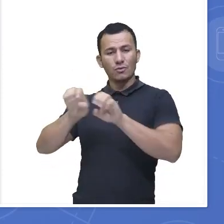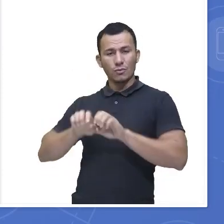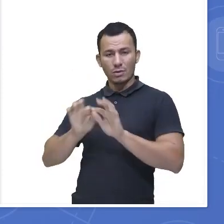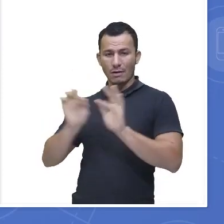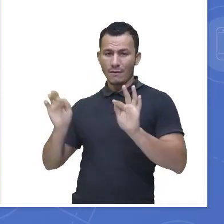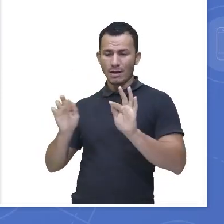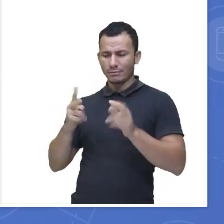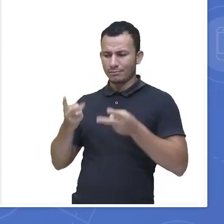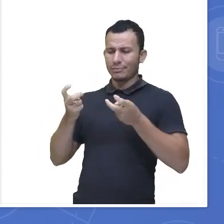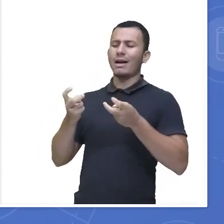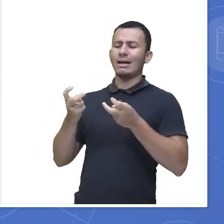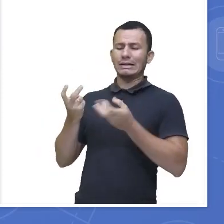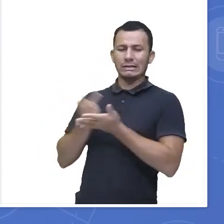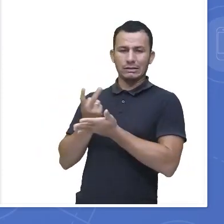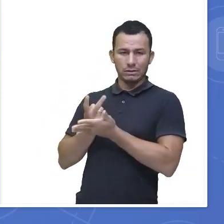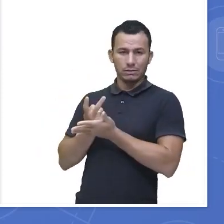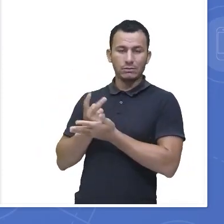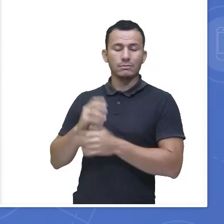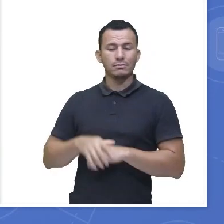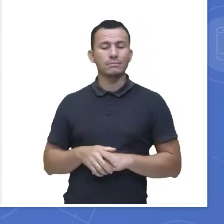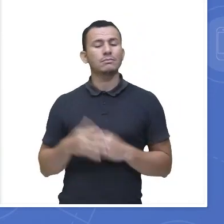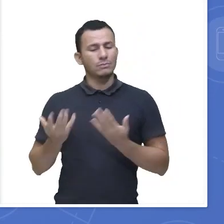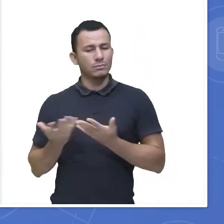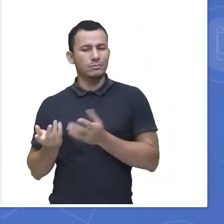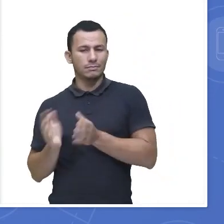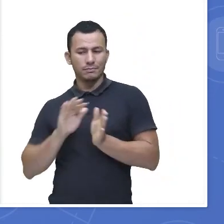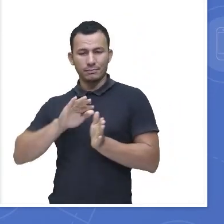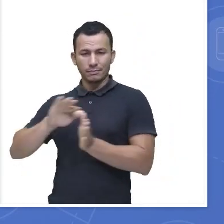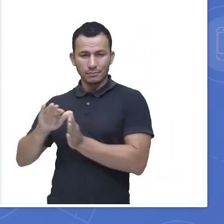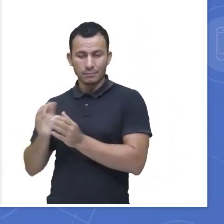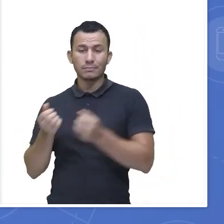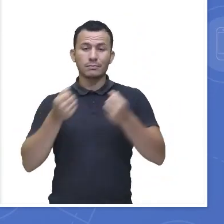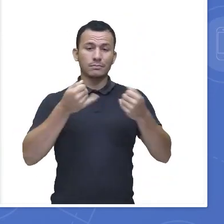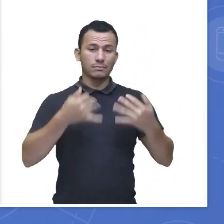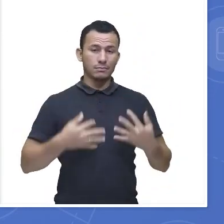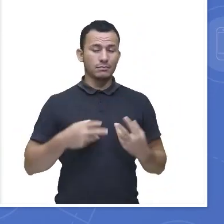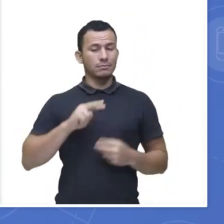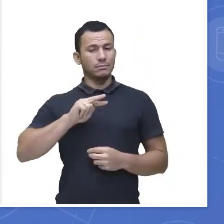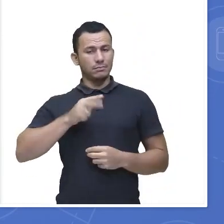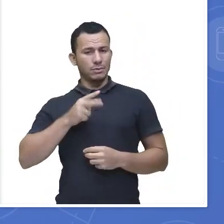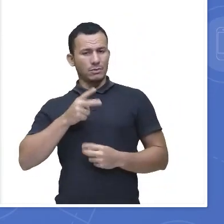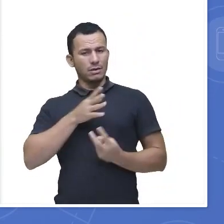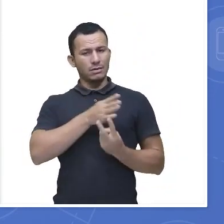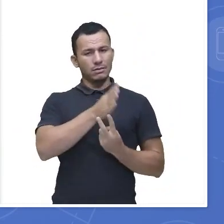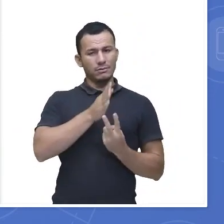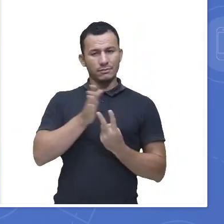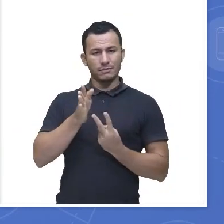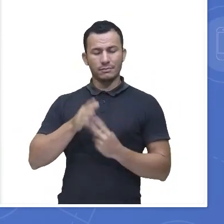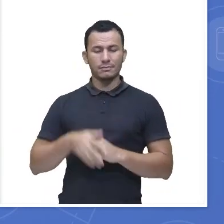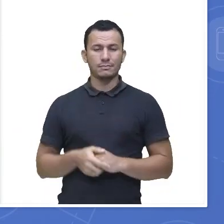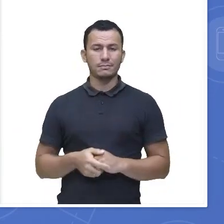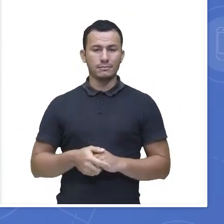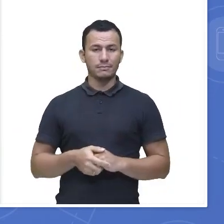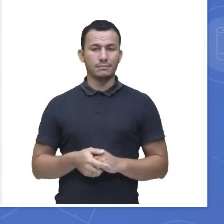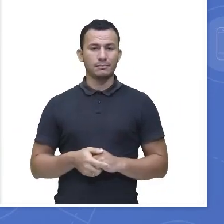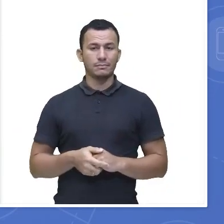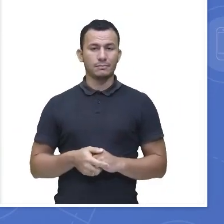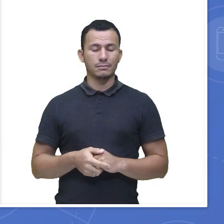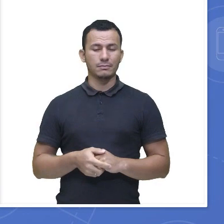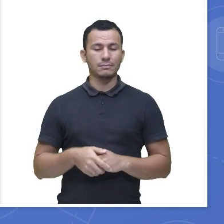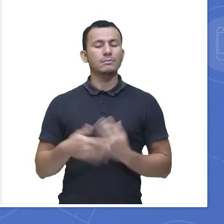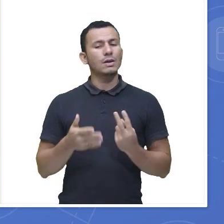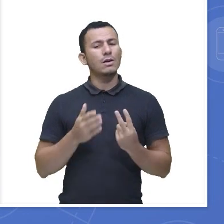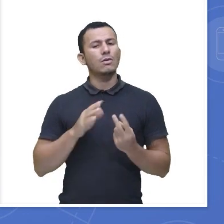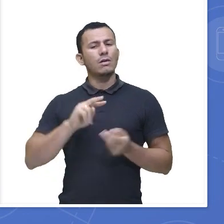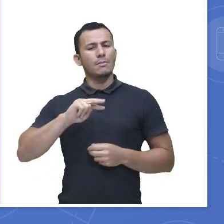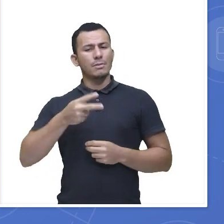frase. Mas então voltemos para você entender a questão da ambiguidade em si. Então, quando é que ocorre